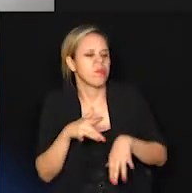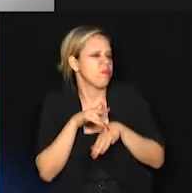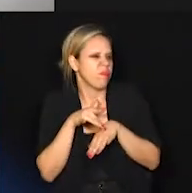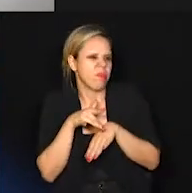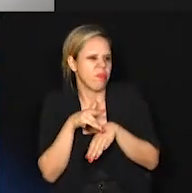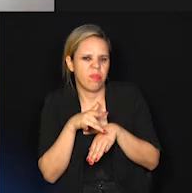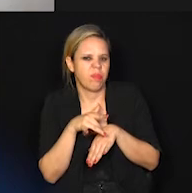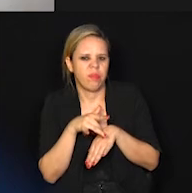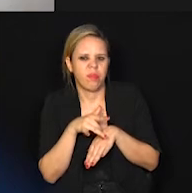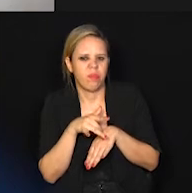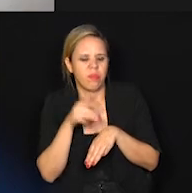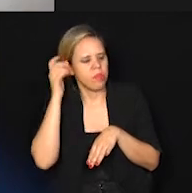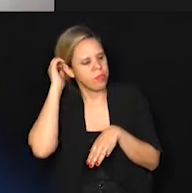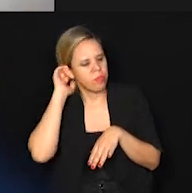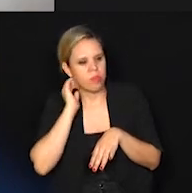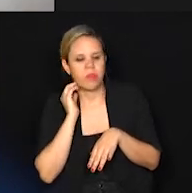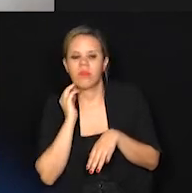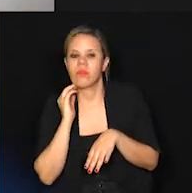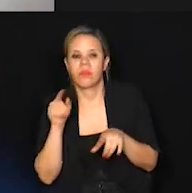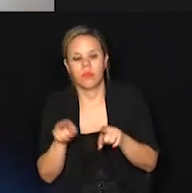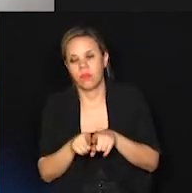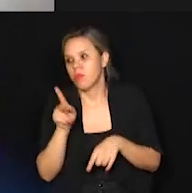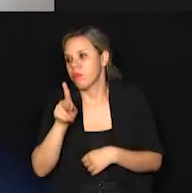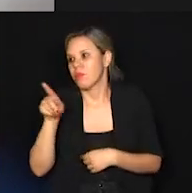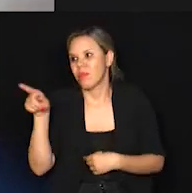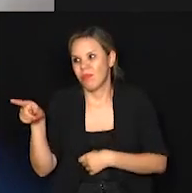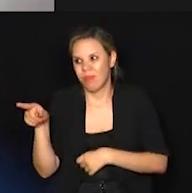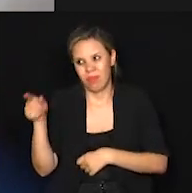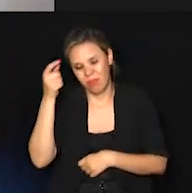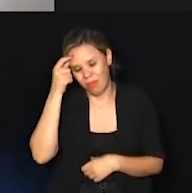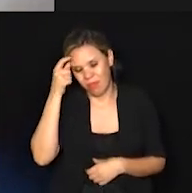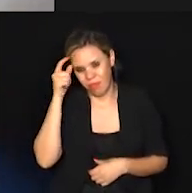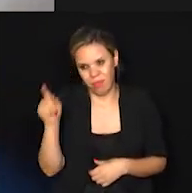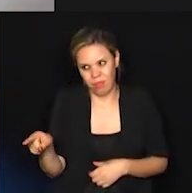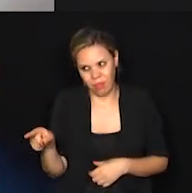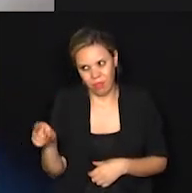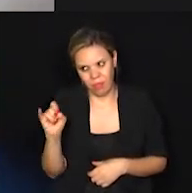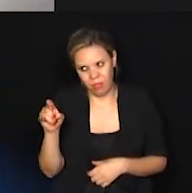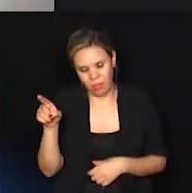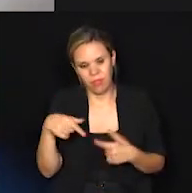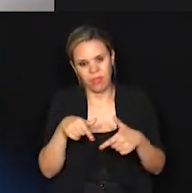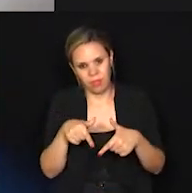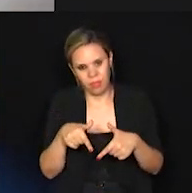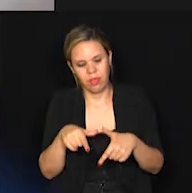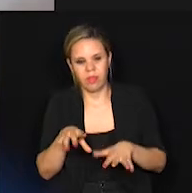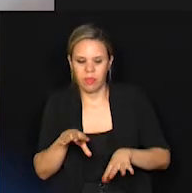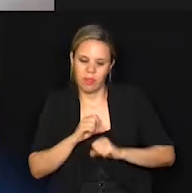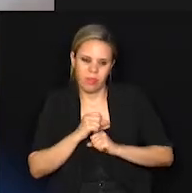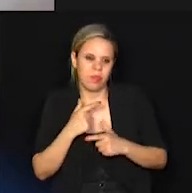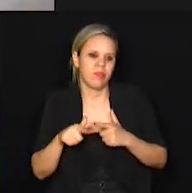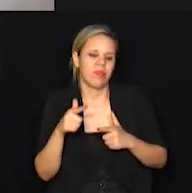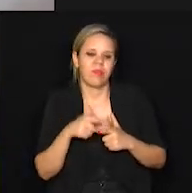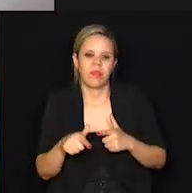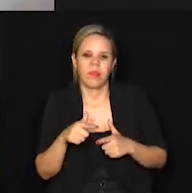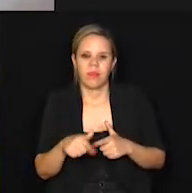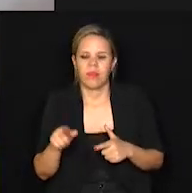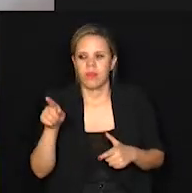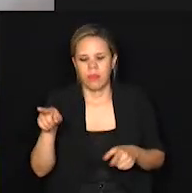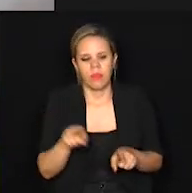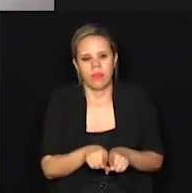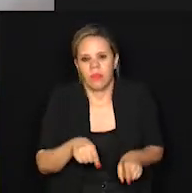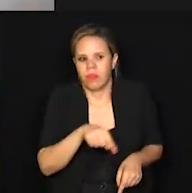absurdo. Então, mesmo para o professor, olha, você tem que estar ciente de que mesmo você tendo algum problema, e se você também